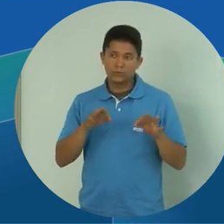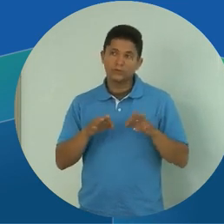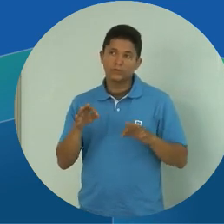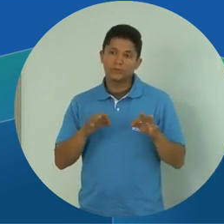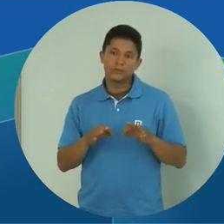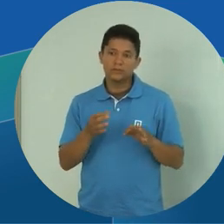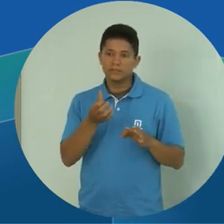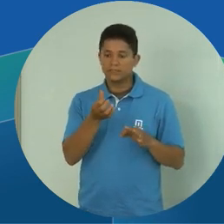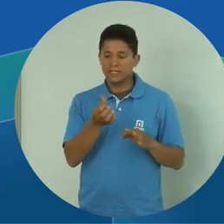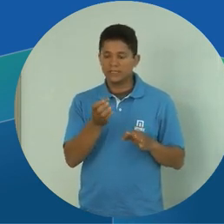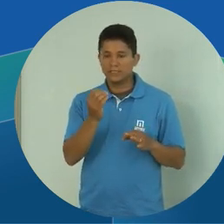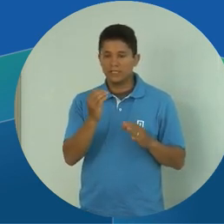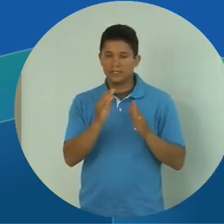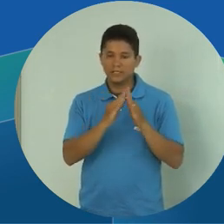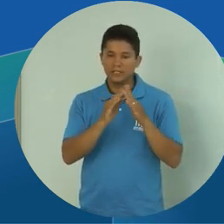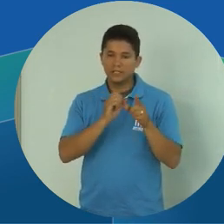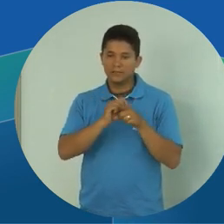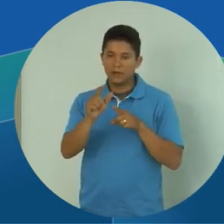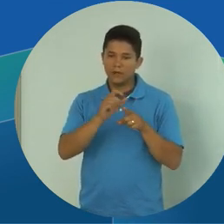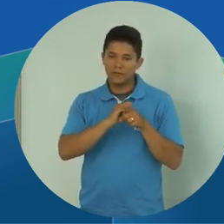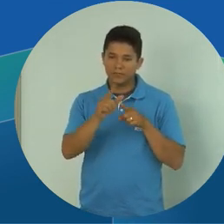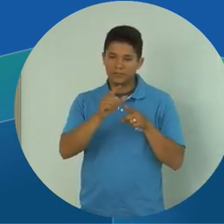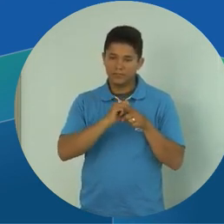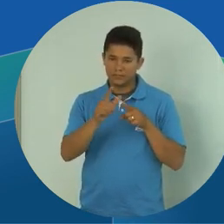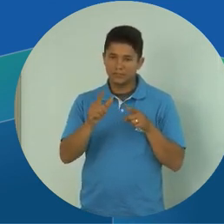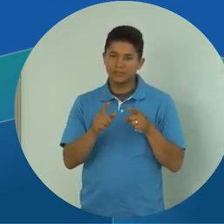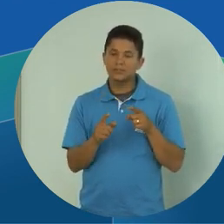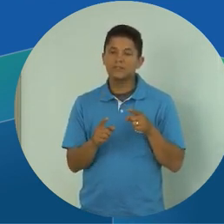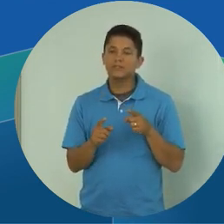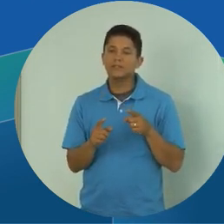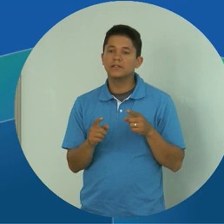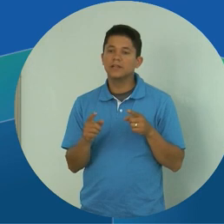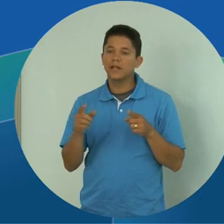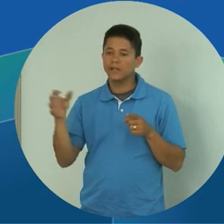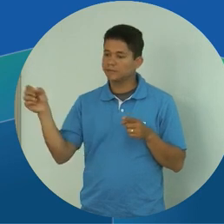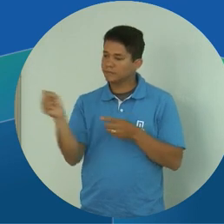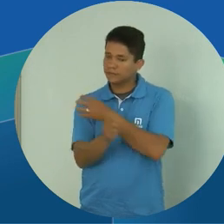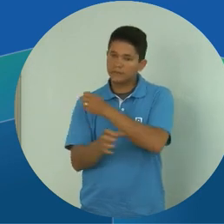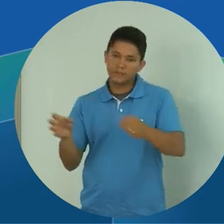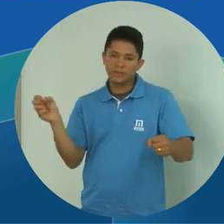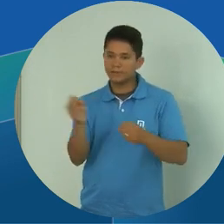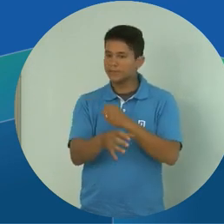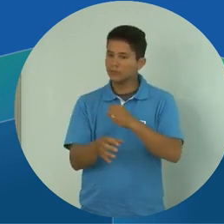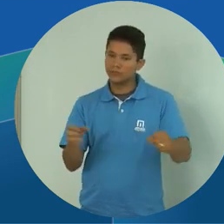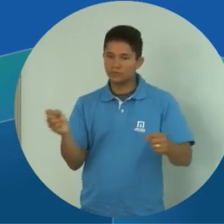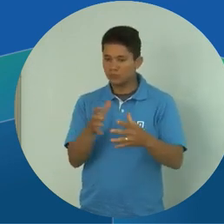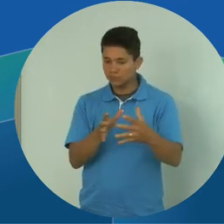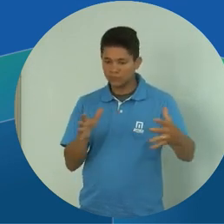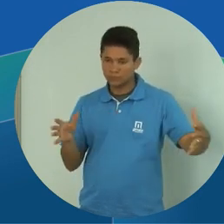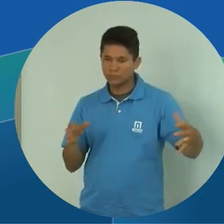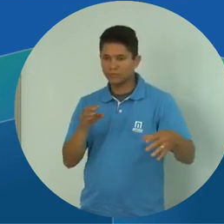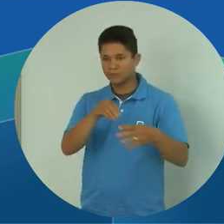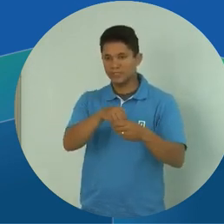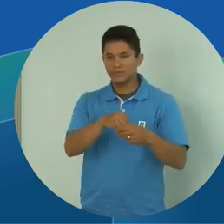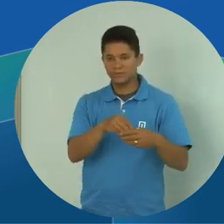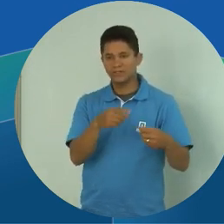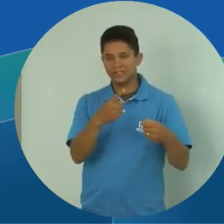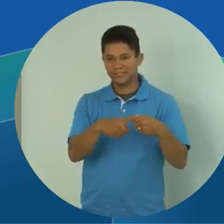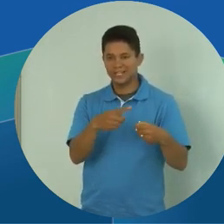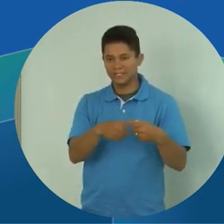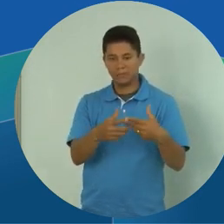60 imóveis para colocar essa turma toda nas cidades. Então isso gera